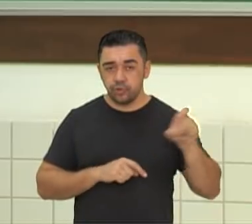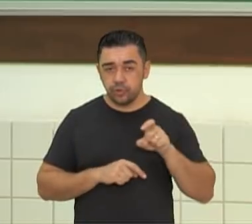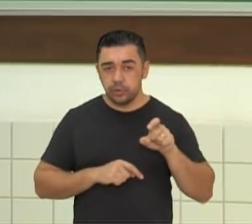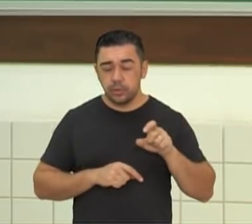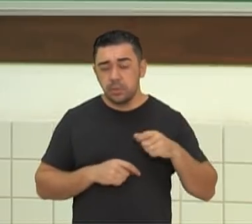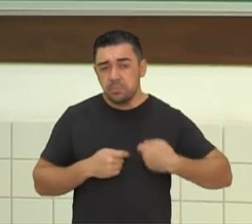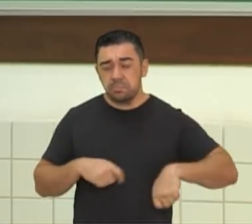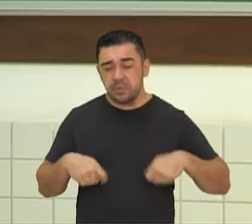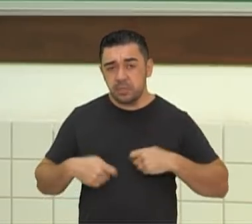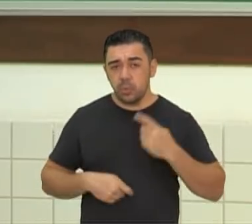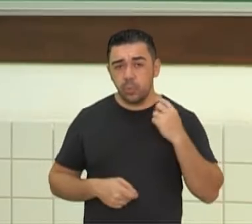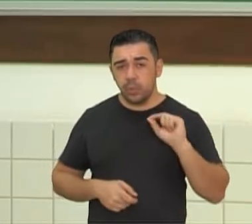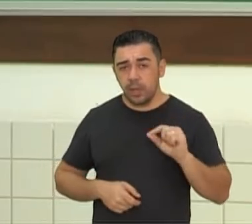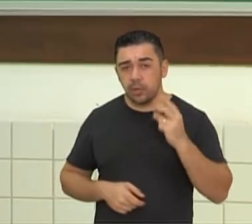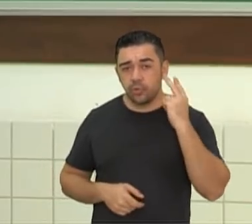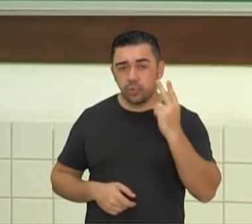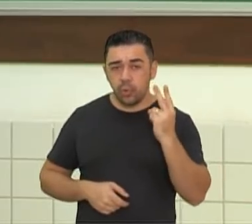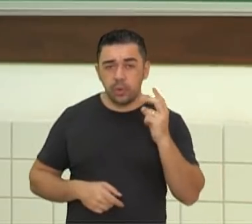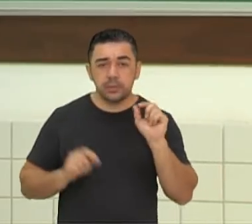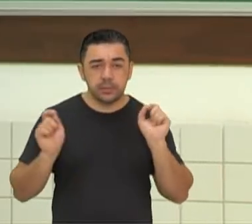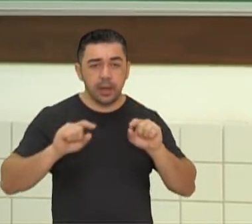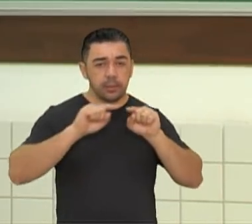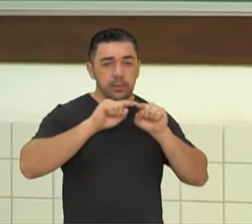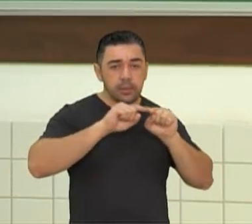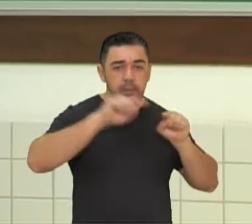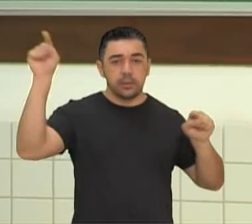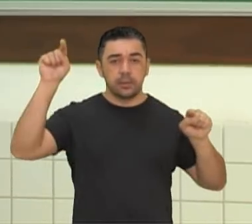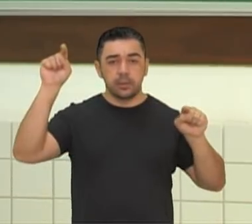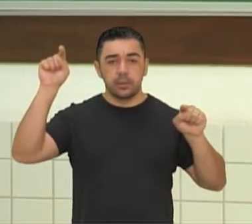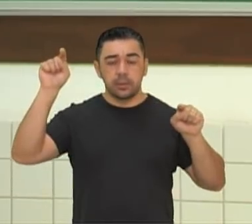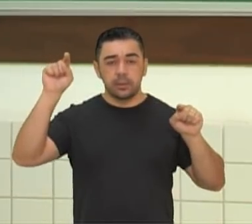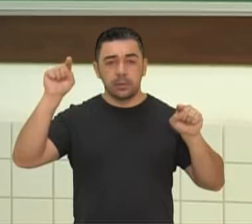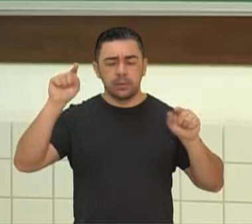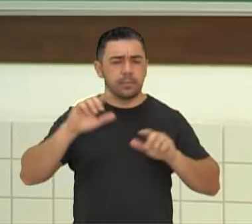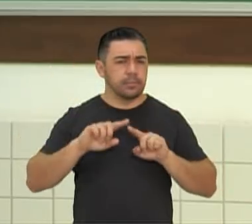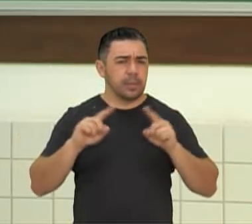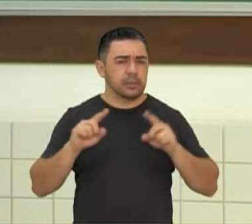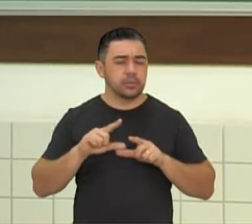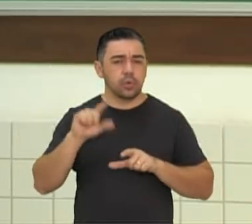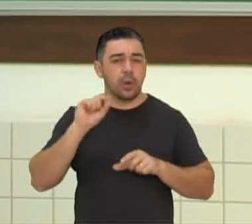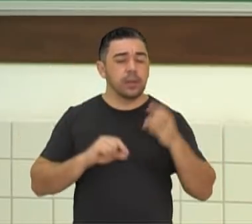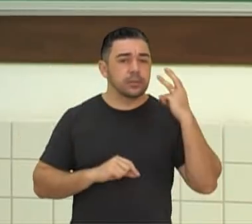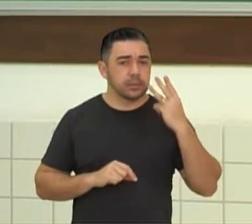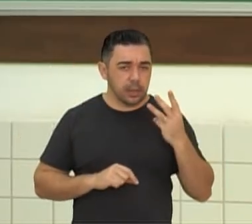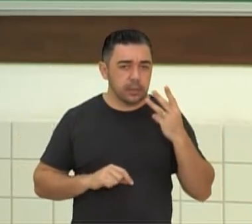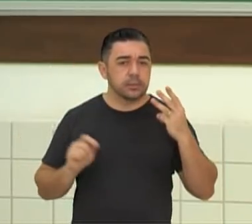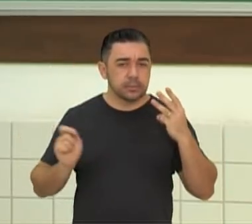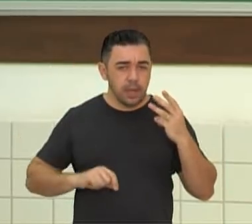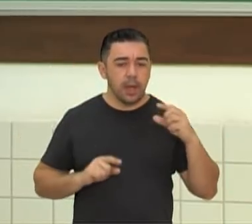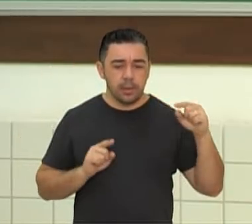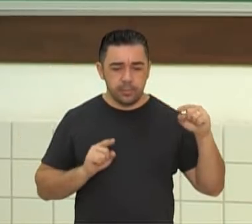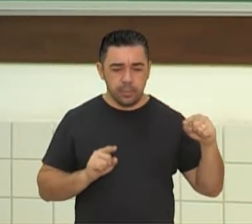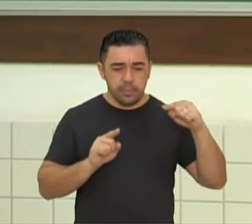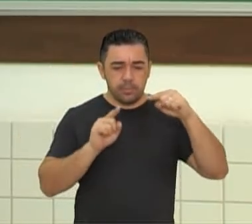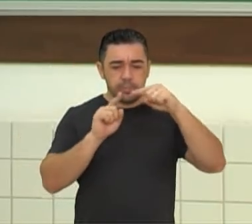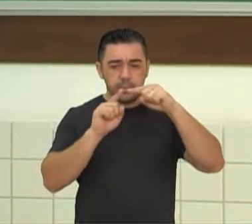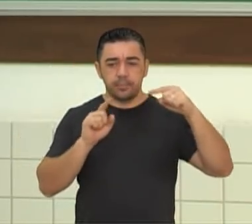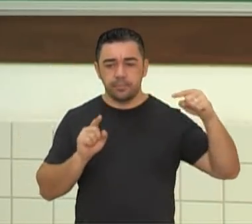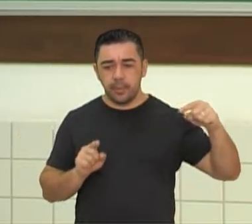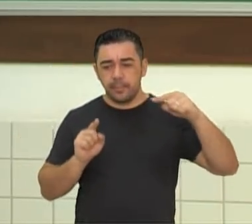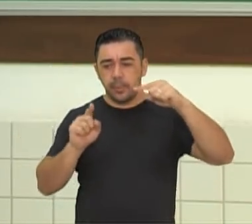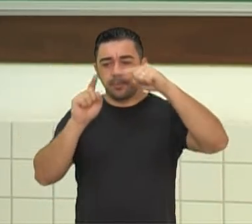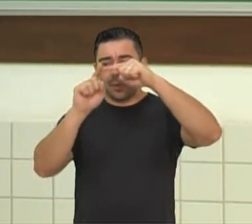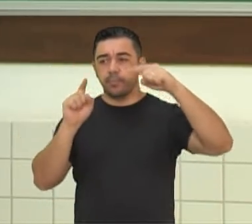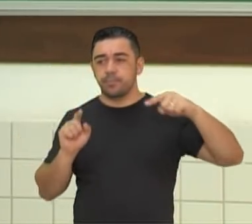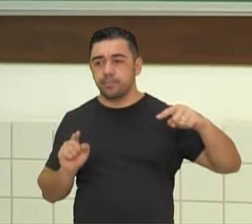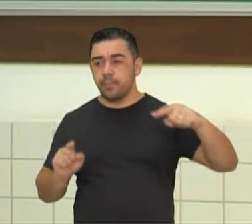de 2, porque 2 pontos definem uma reta. Mas a gente escolhe 3 para garantir que o teu desenho está certo.